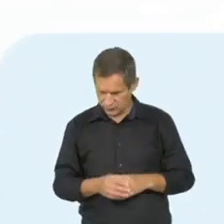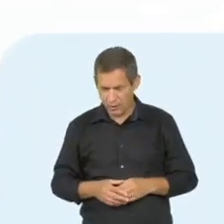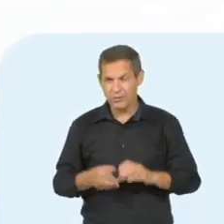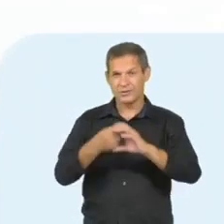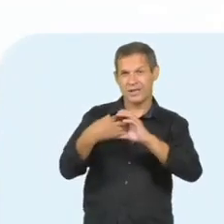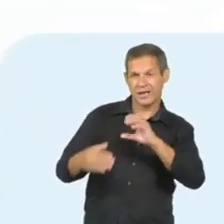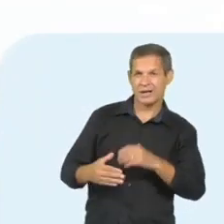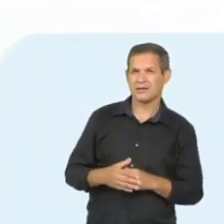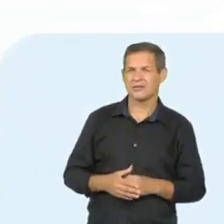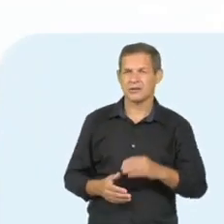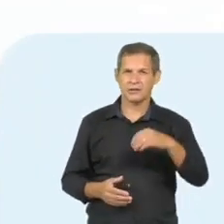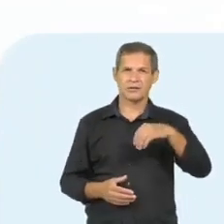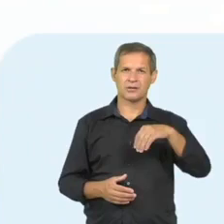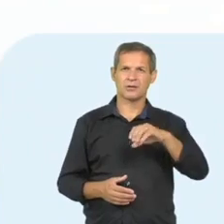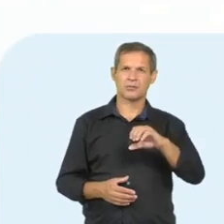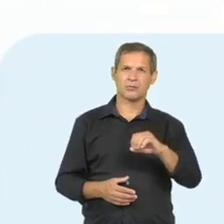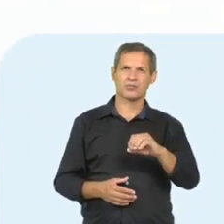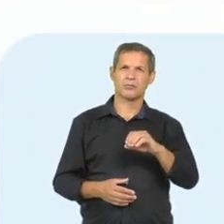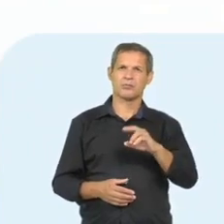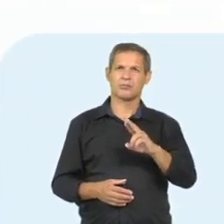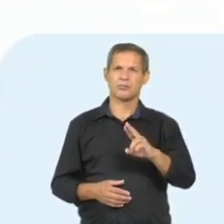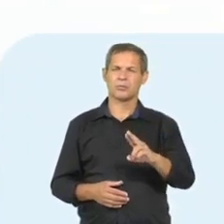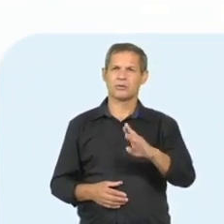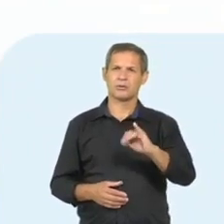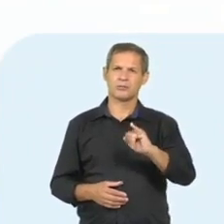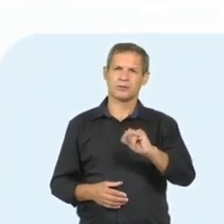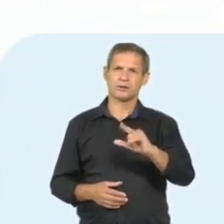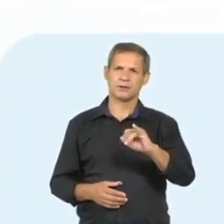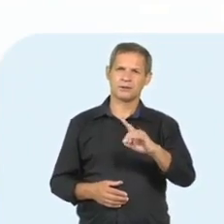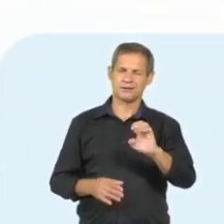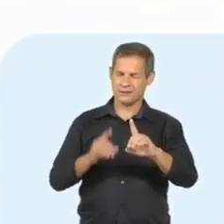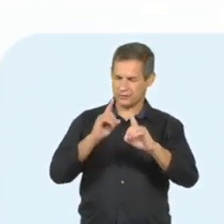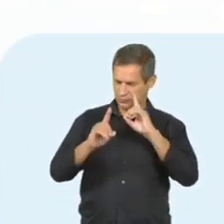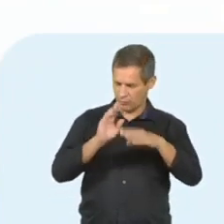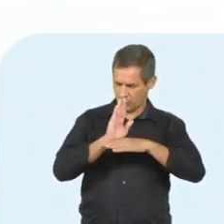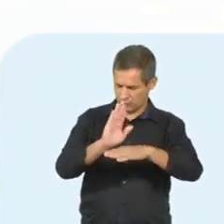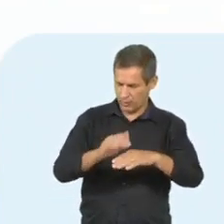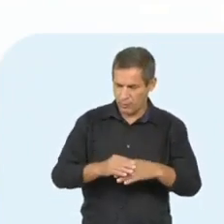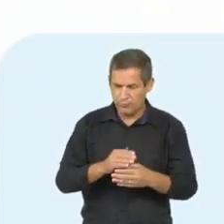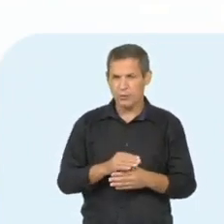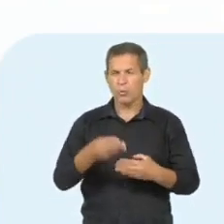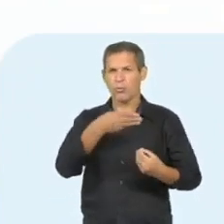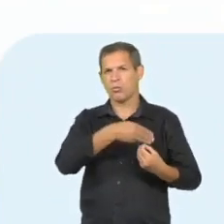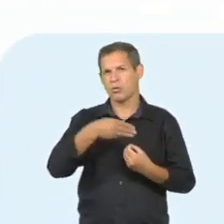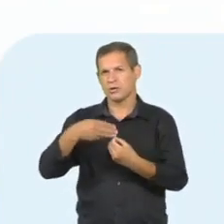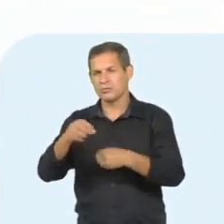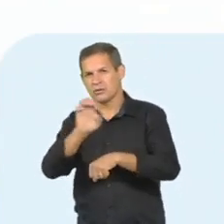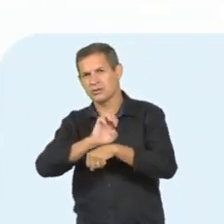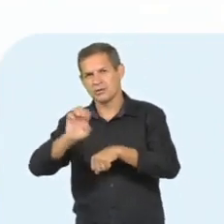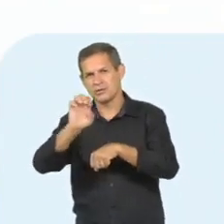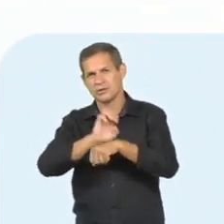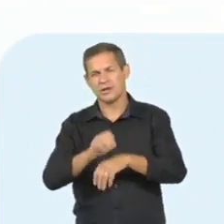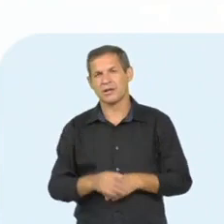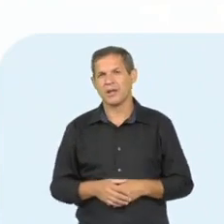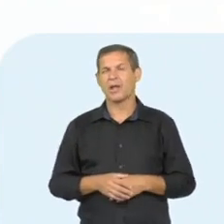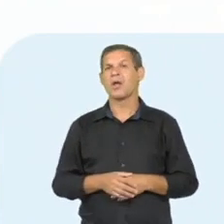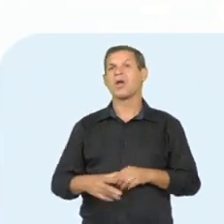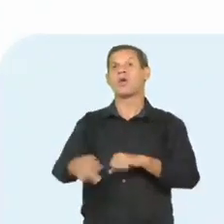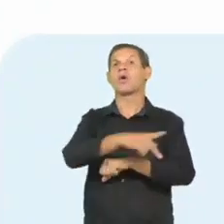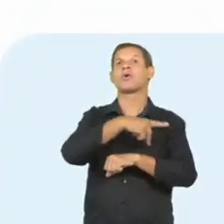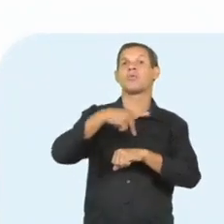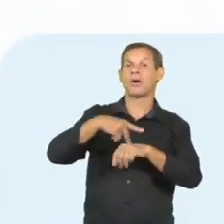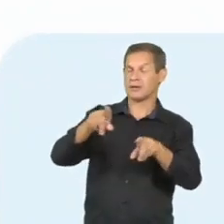da morbidade. E essa informação ela é muito importante porque ela vai auxiliar municípios, estados e o governo